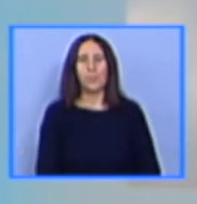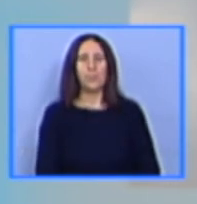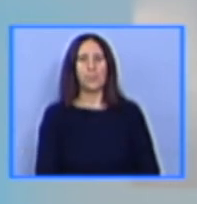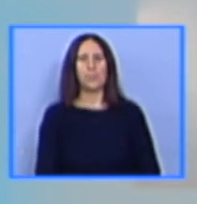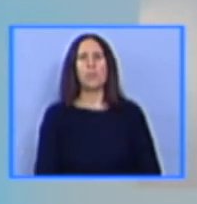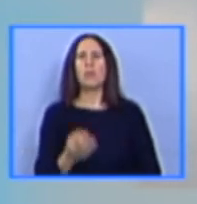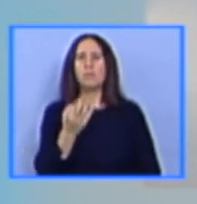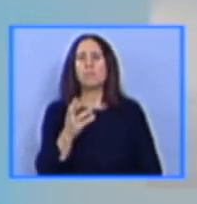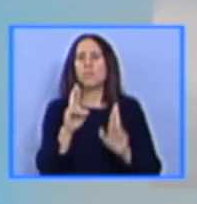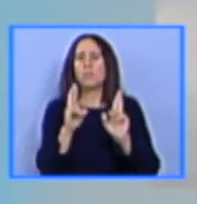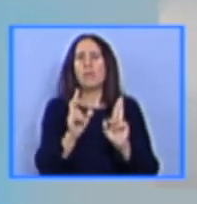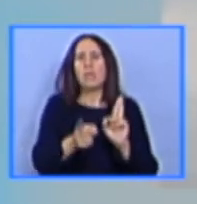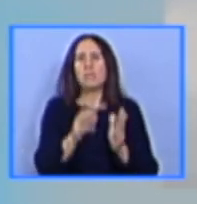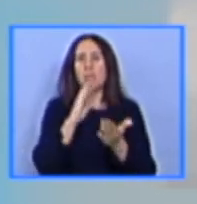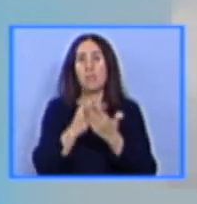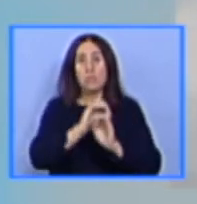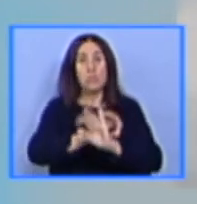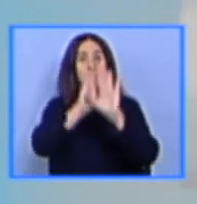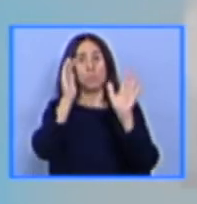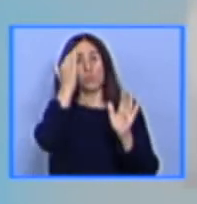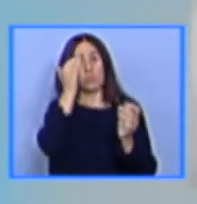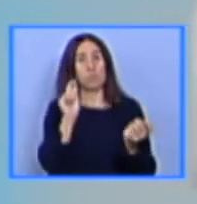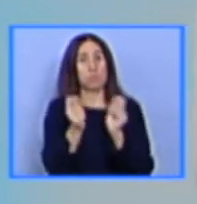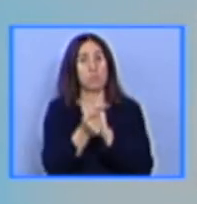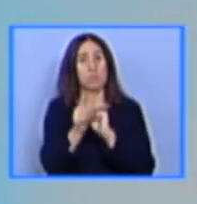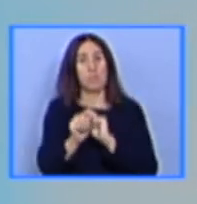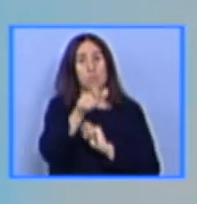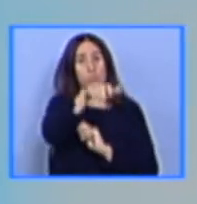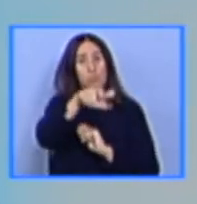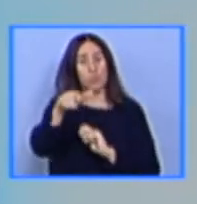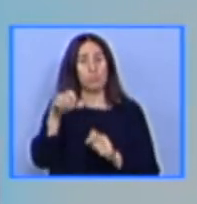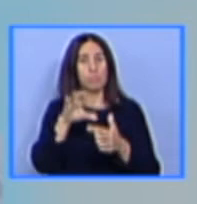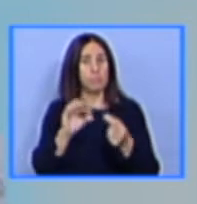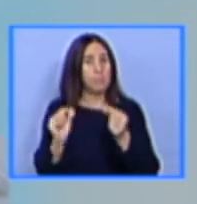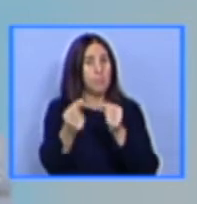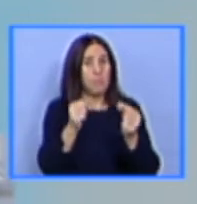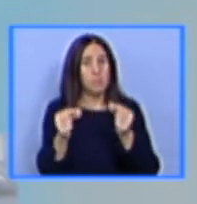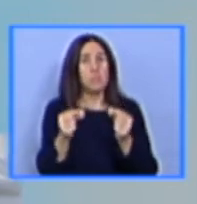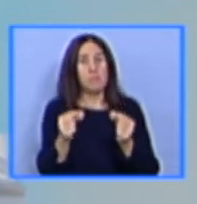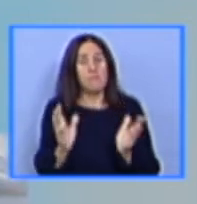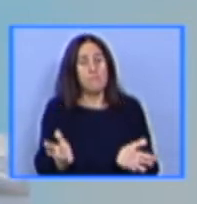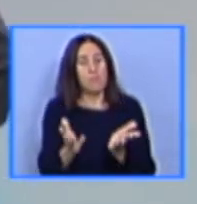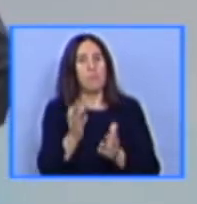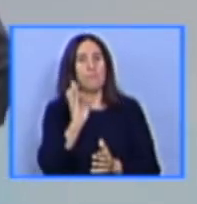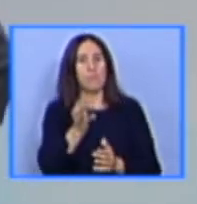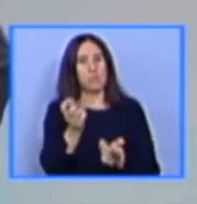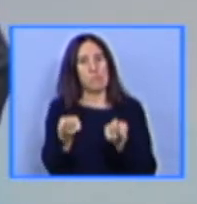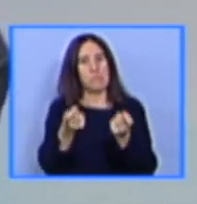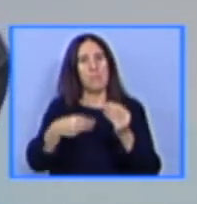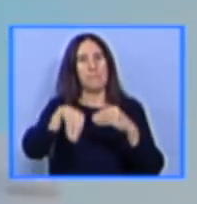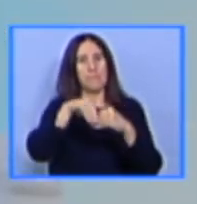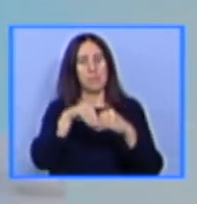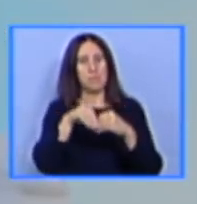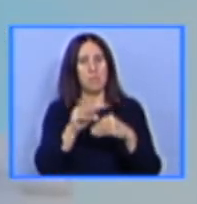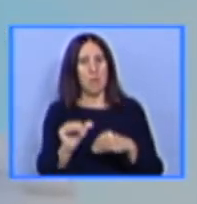o esclarecimento que pode ser feito e a mudança de consciências também das pessoas em torno dos debates que promove a Federação, mas que também estão em curso?